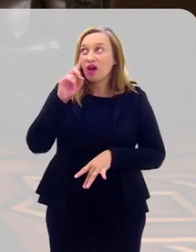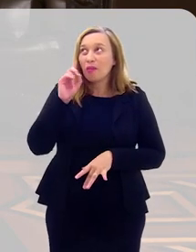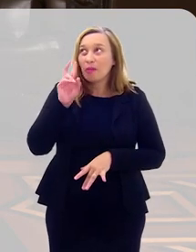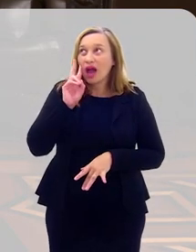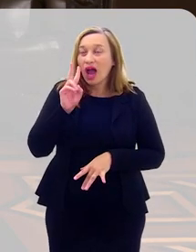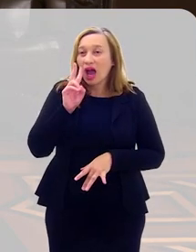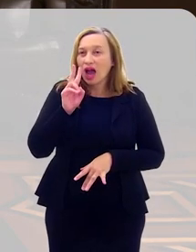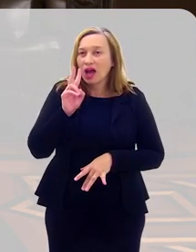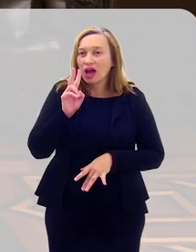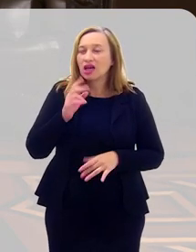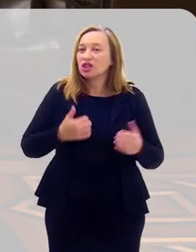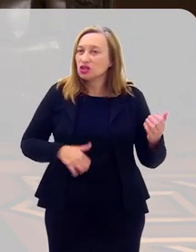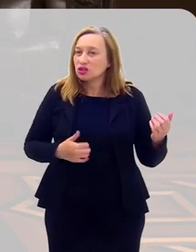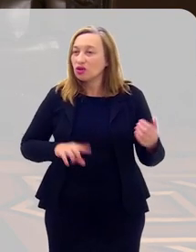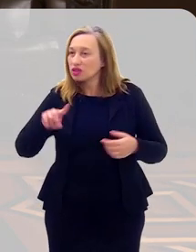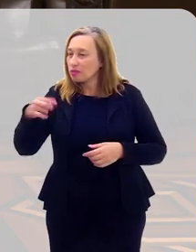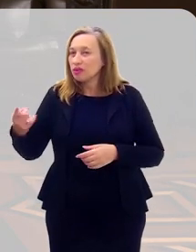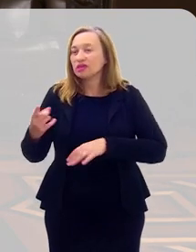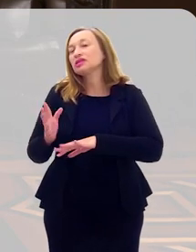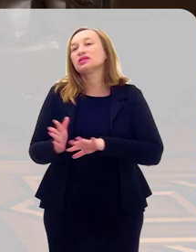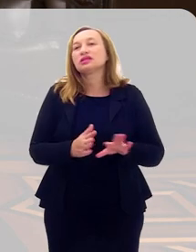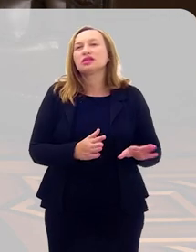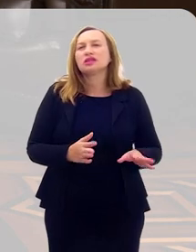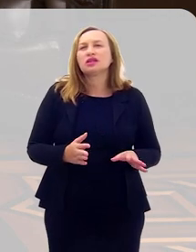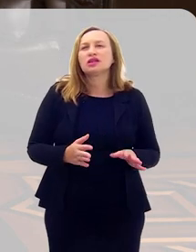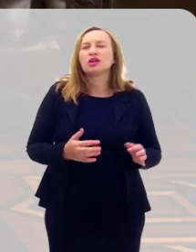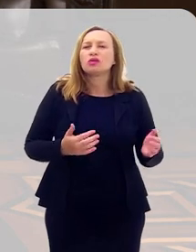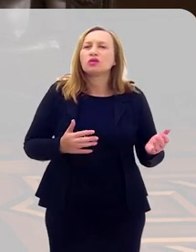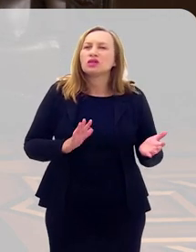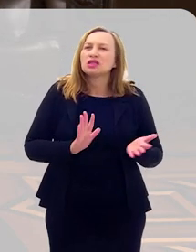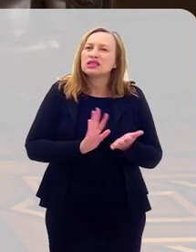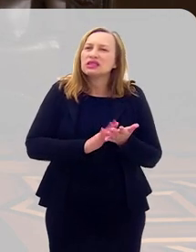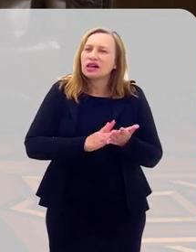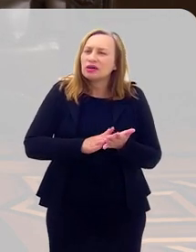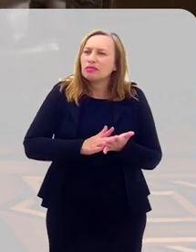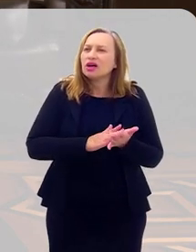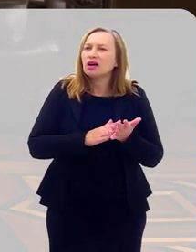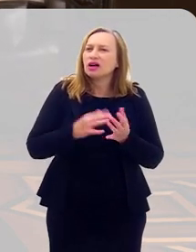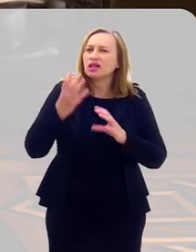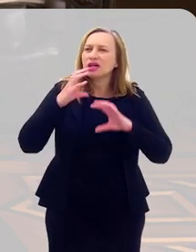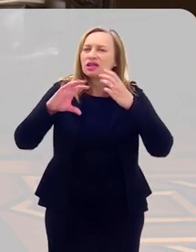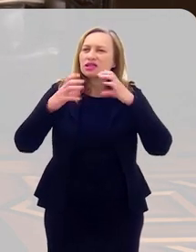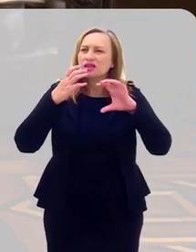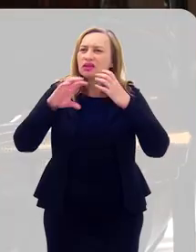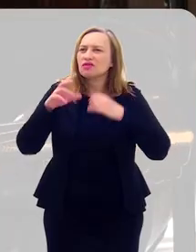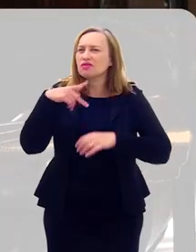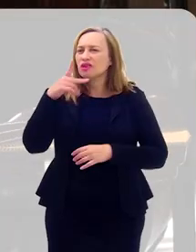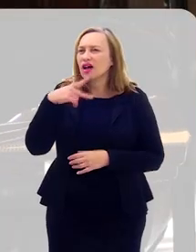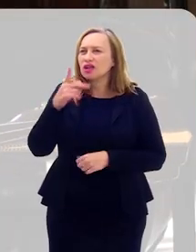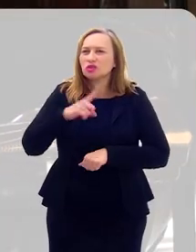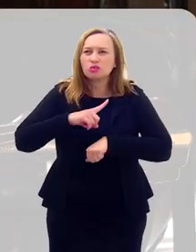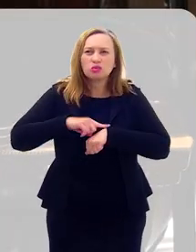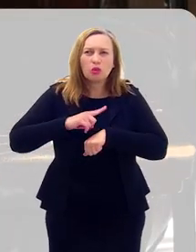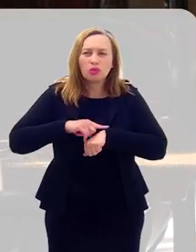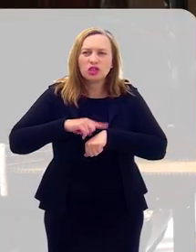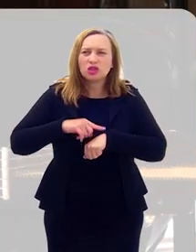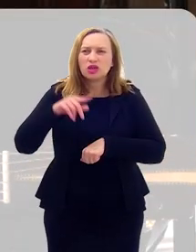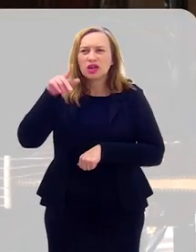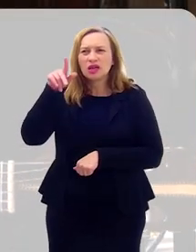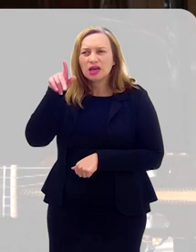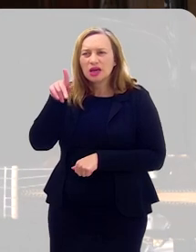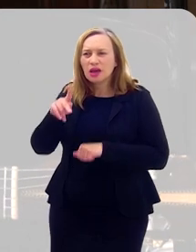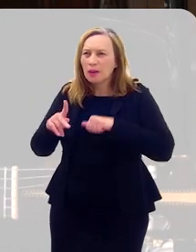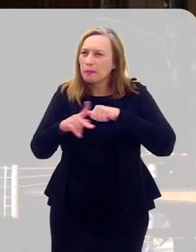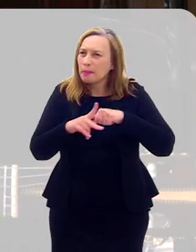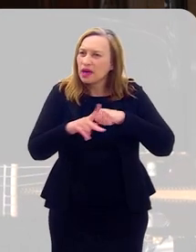eu vou lembrar aqui alguma coisa no meio e toco uma bossa. Esse é um samba, samba-canção, que fala sobre aquele momento